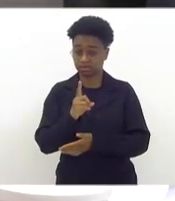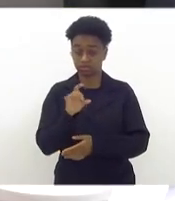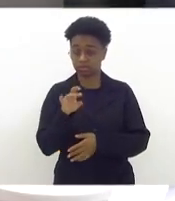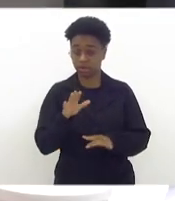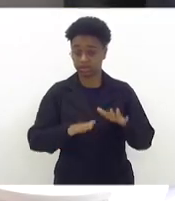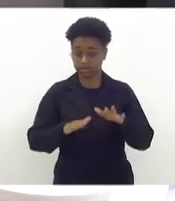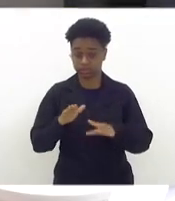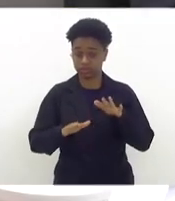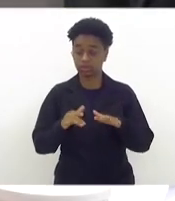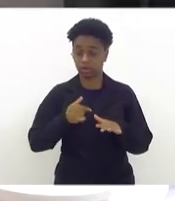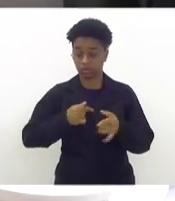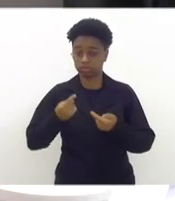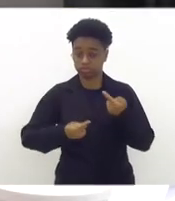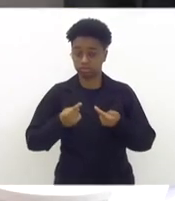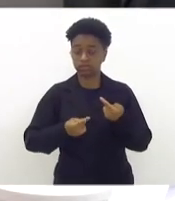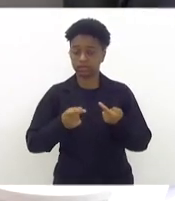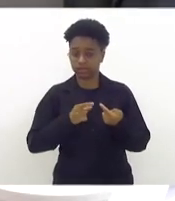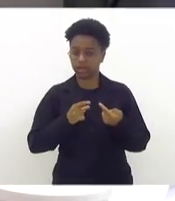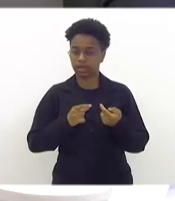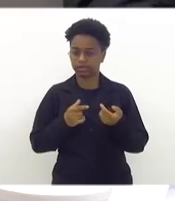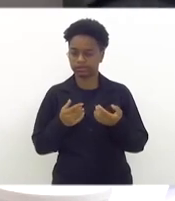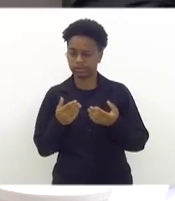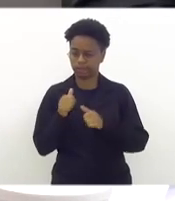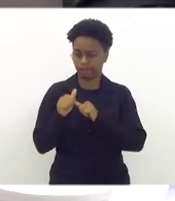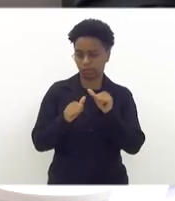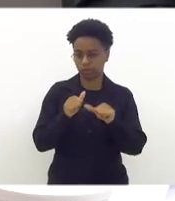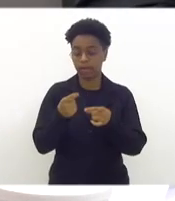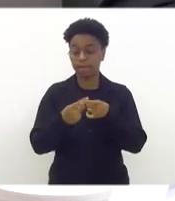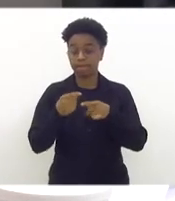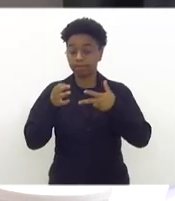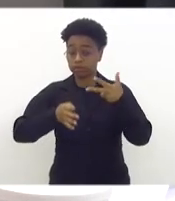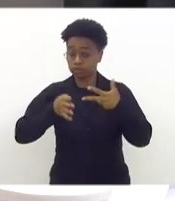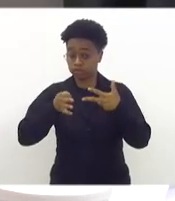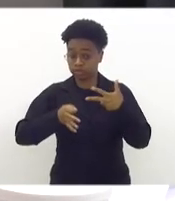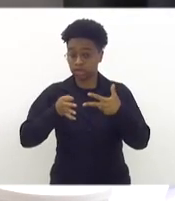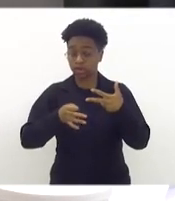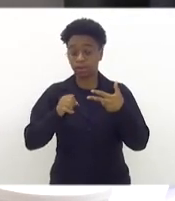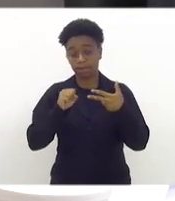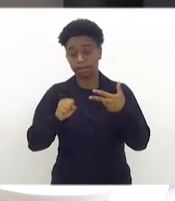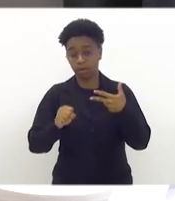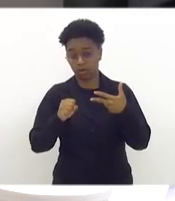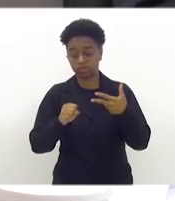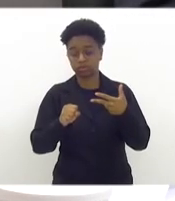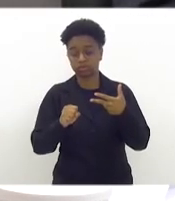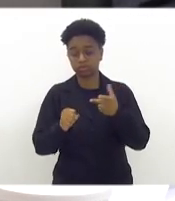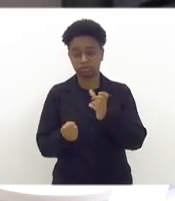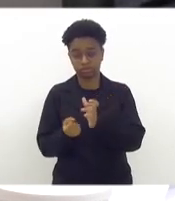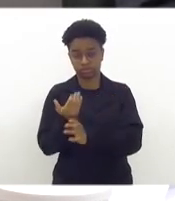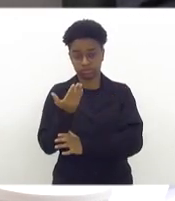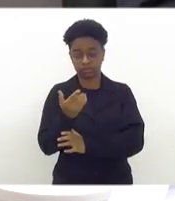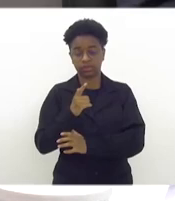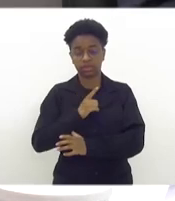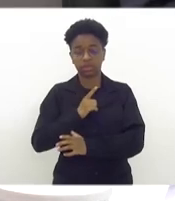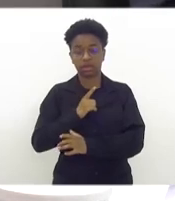vou discutir isso lá, tem uma nuance. O Poder Judiciário, ele pode ter a origem dos